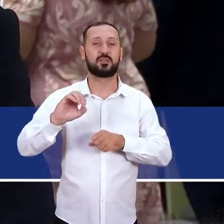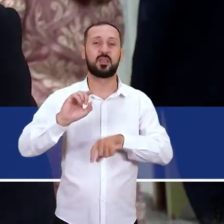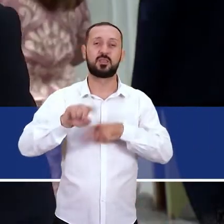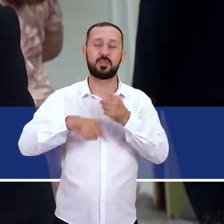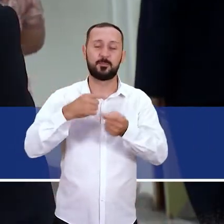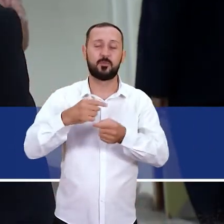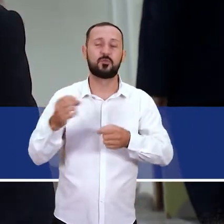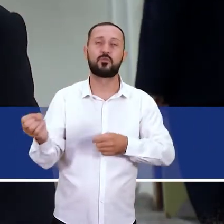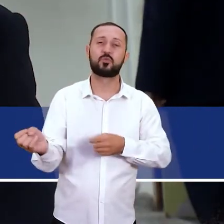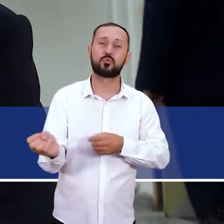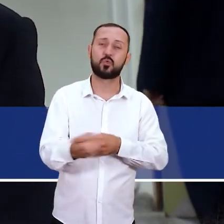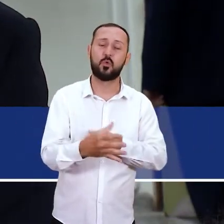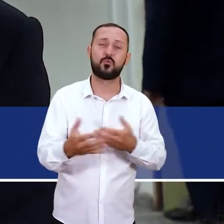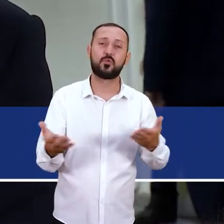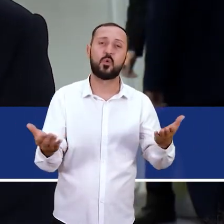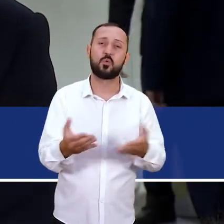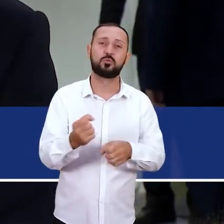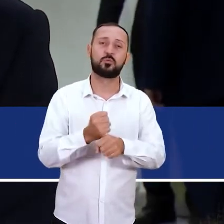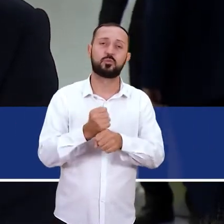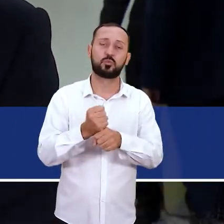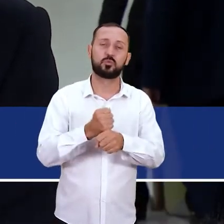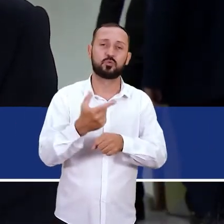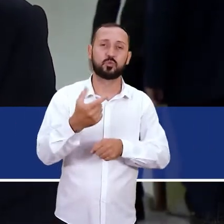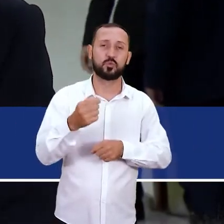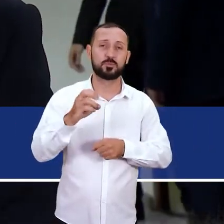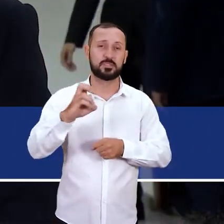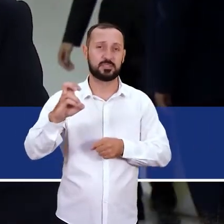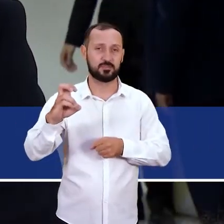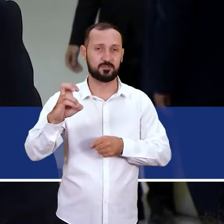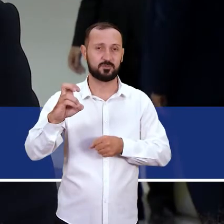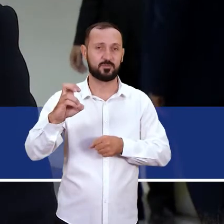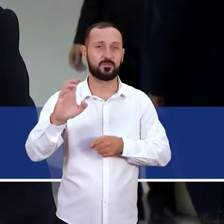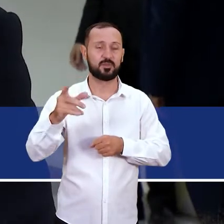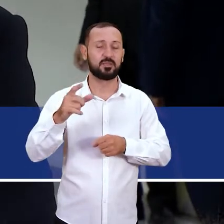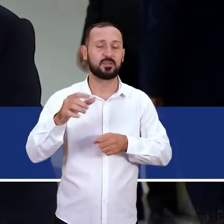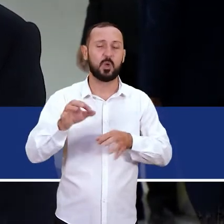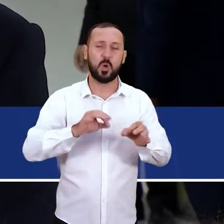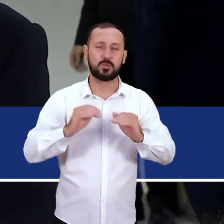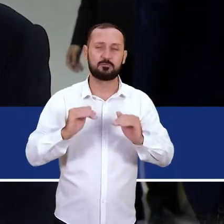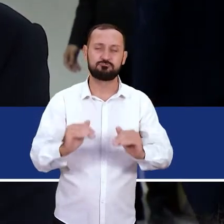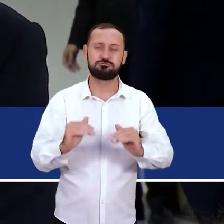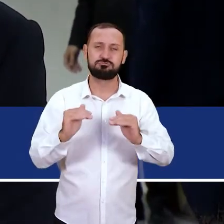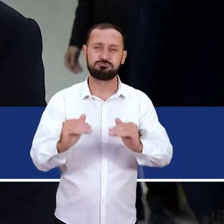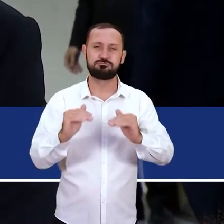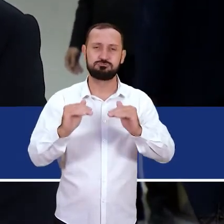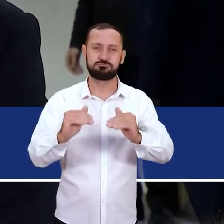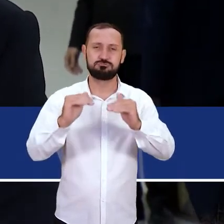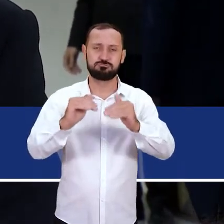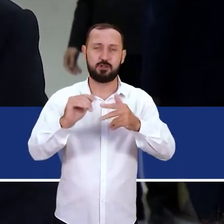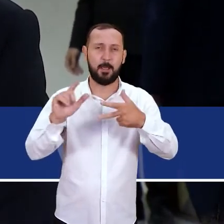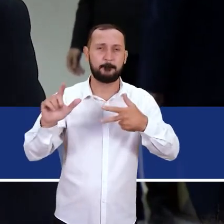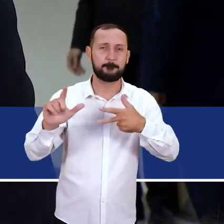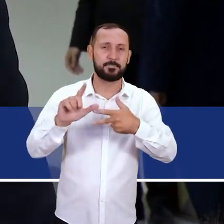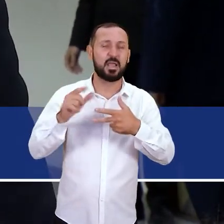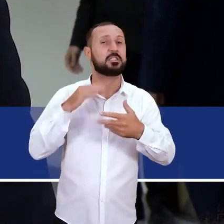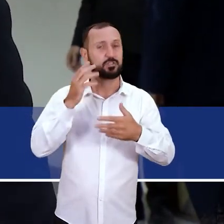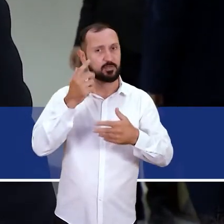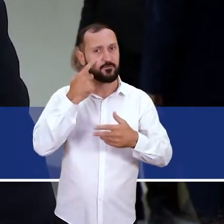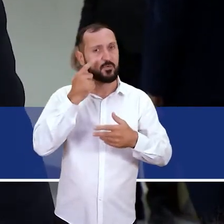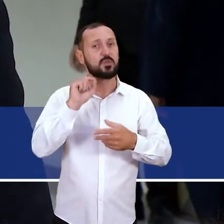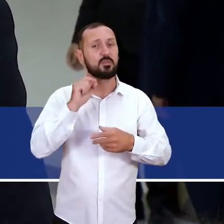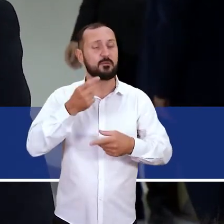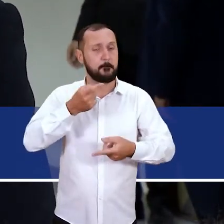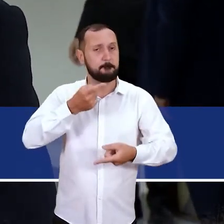1990, depois atualizada mais recentemente no ano de 2005. Então toda a construção legislativa da Defensoria, e foram